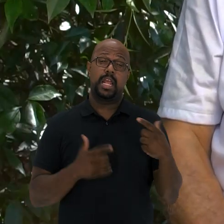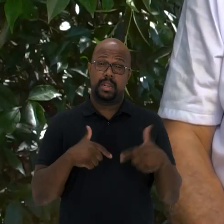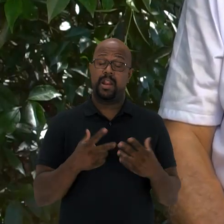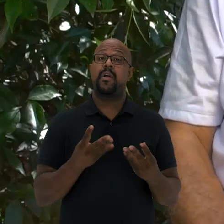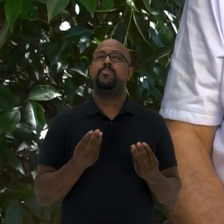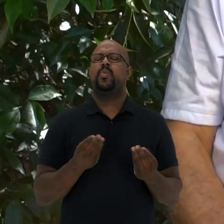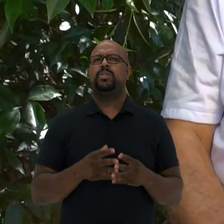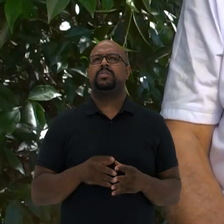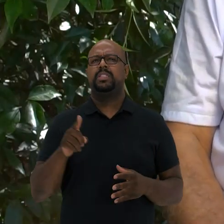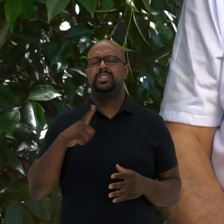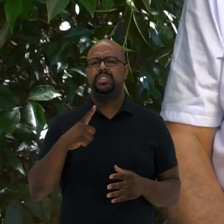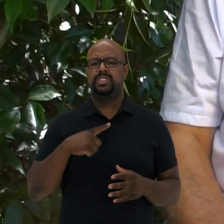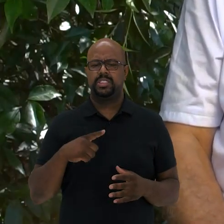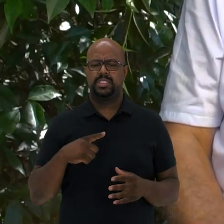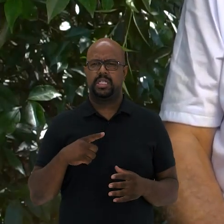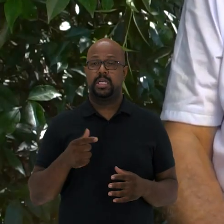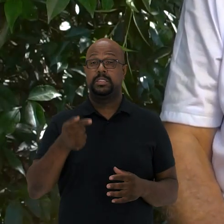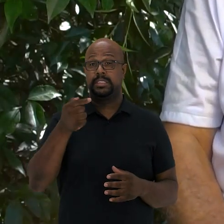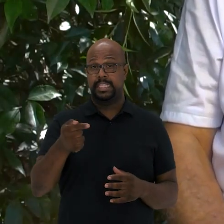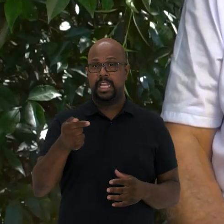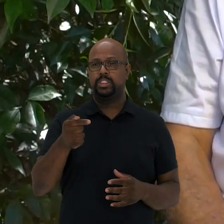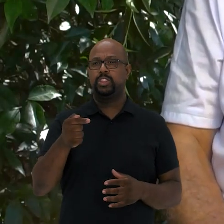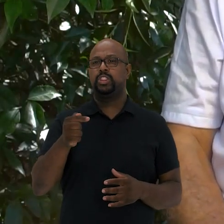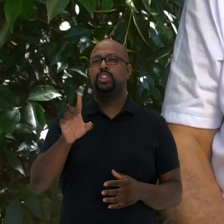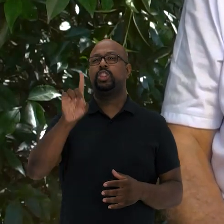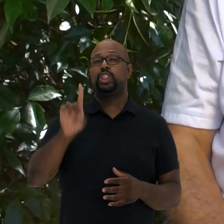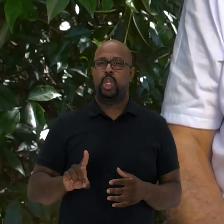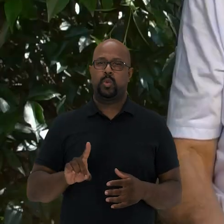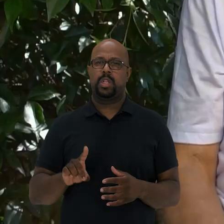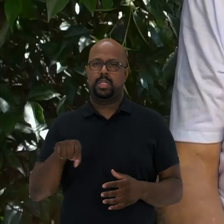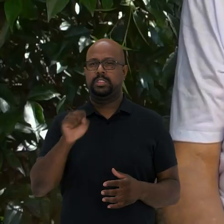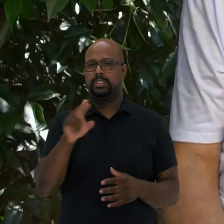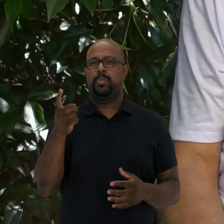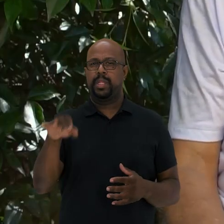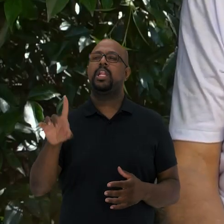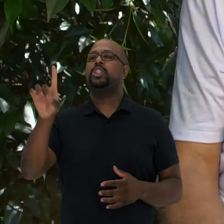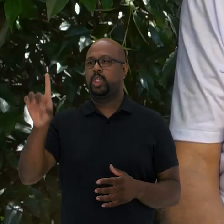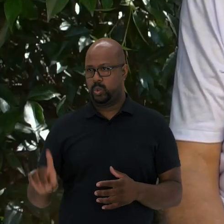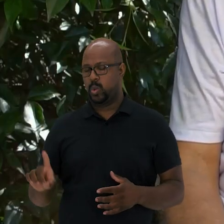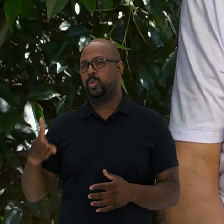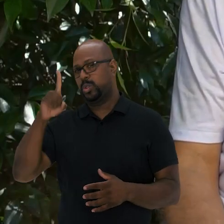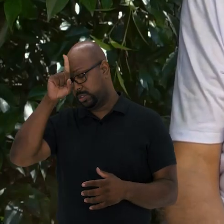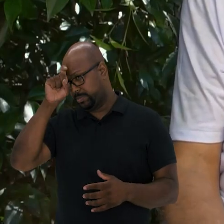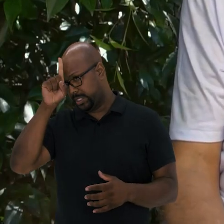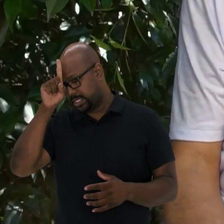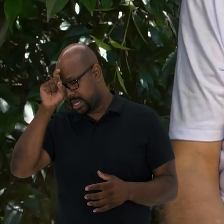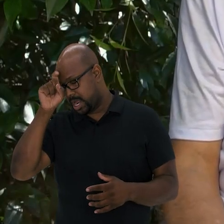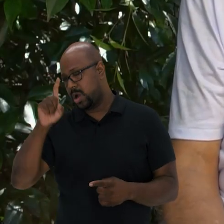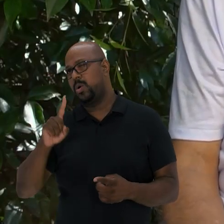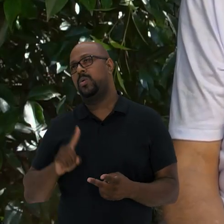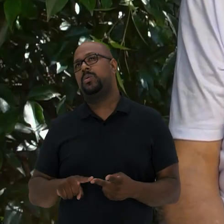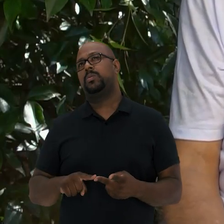ele trabalhava muito. Ele tinha 7 diretorias em São Pedro. Ele era diretor do hospital,